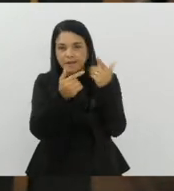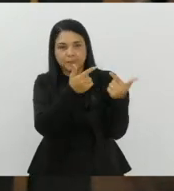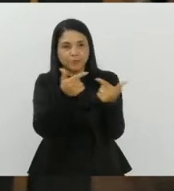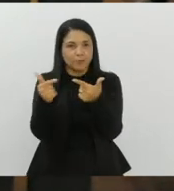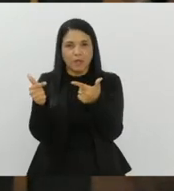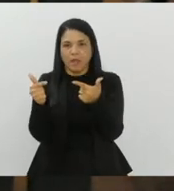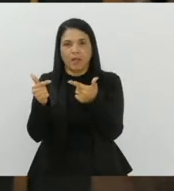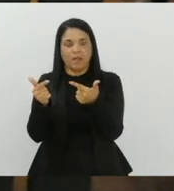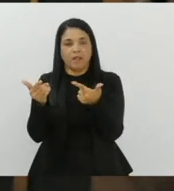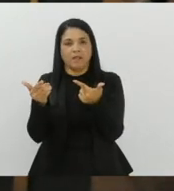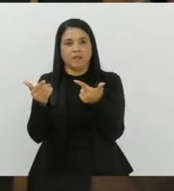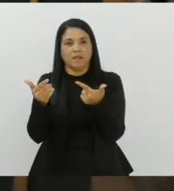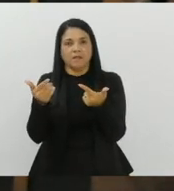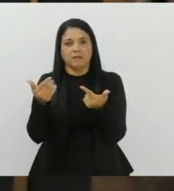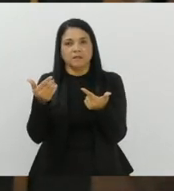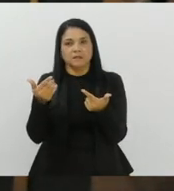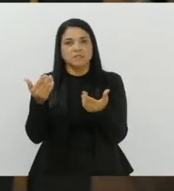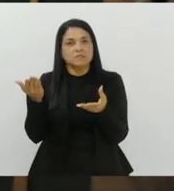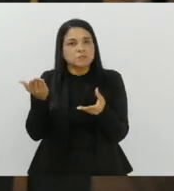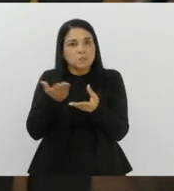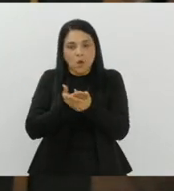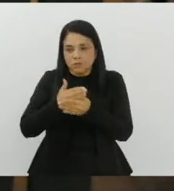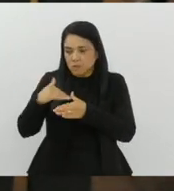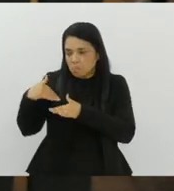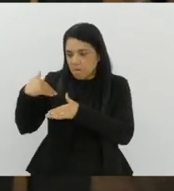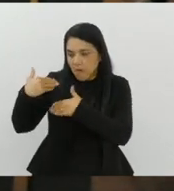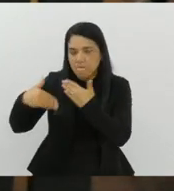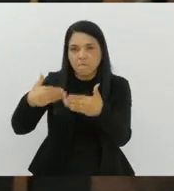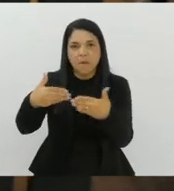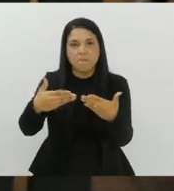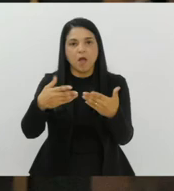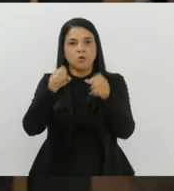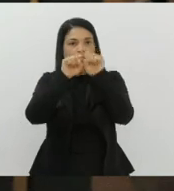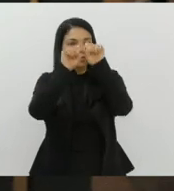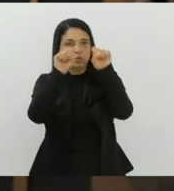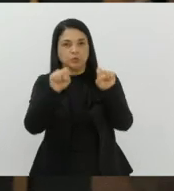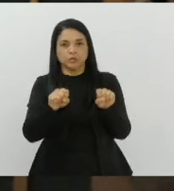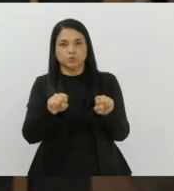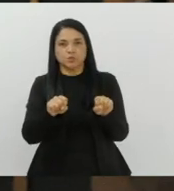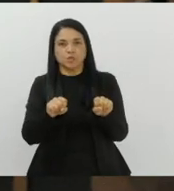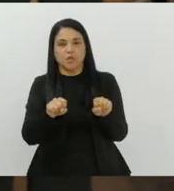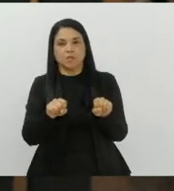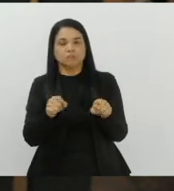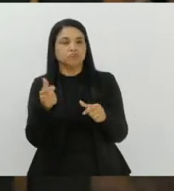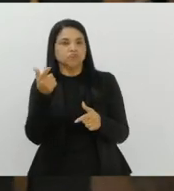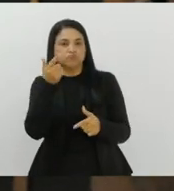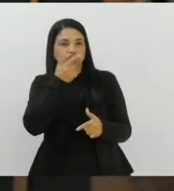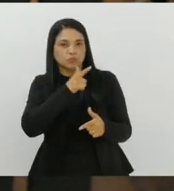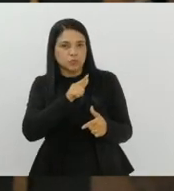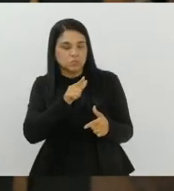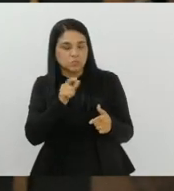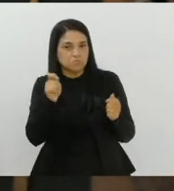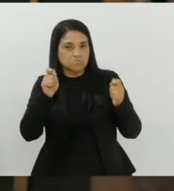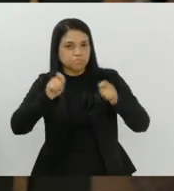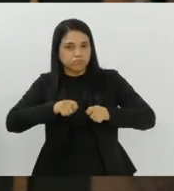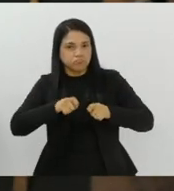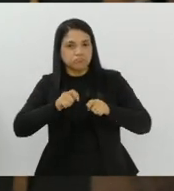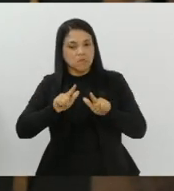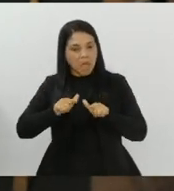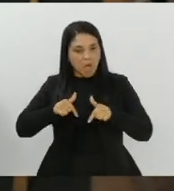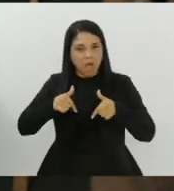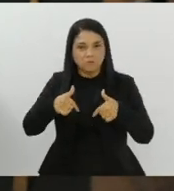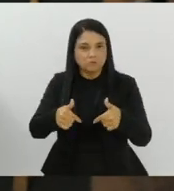envolvem, né? Porque os sistemas não possibilitam, na hora da